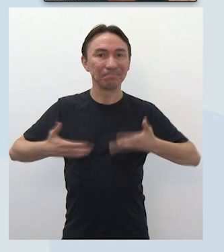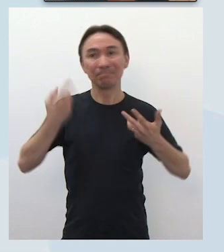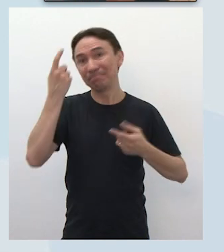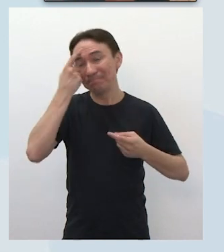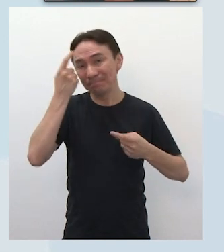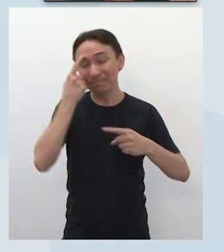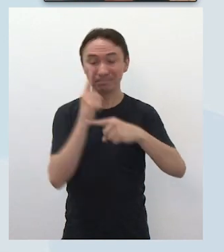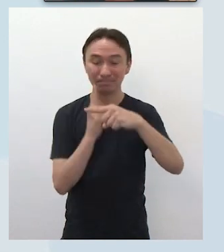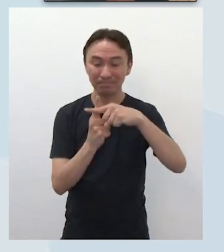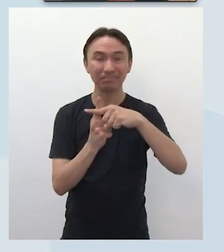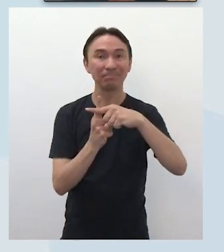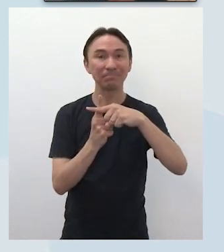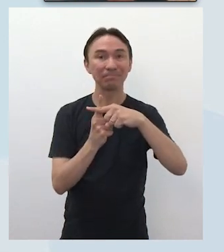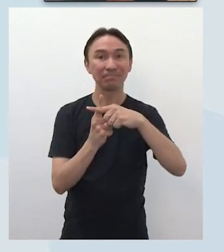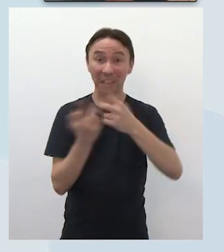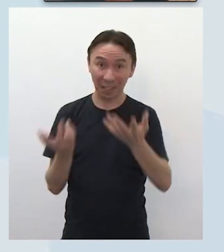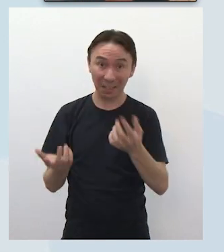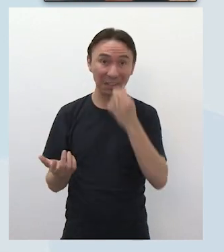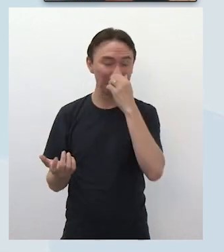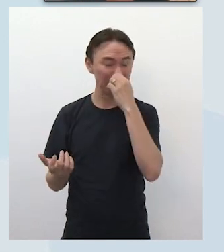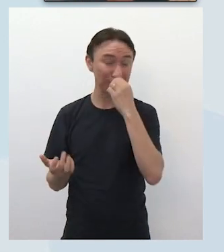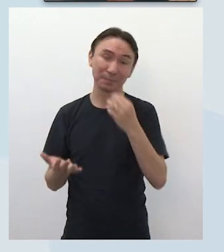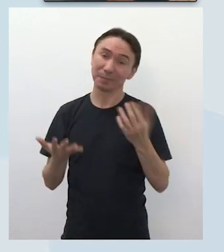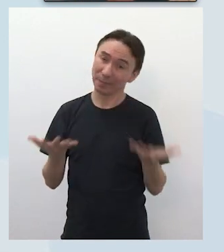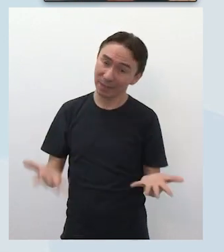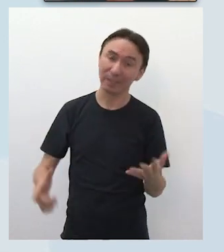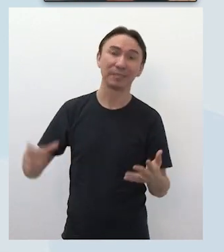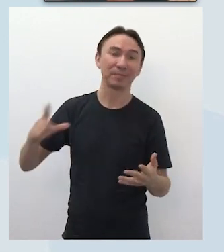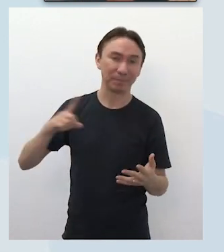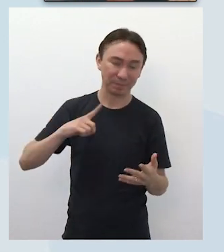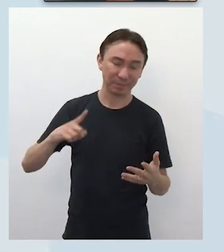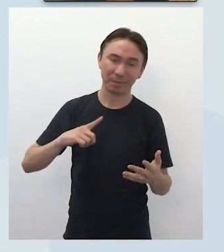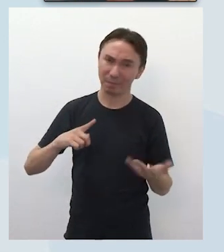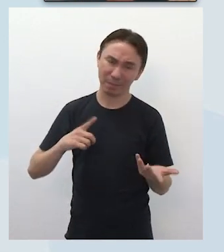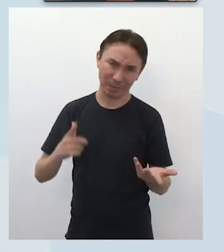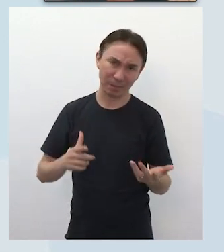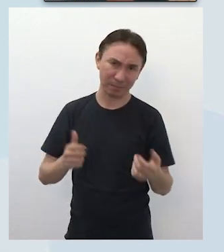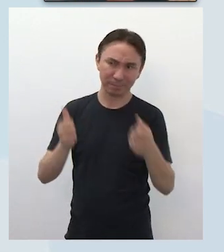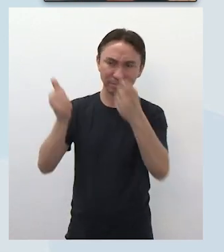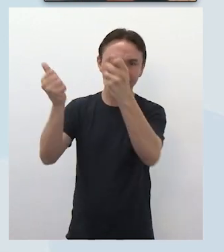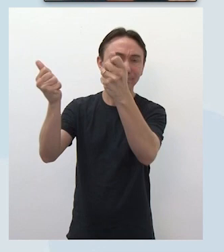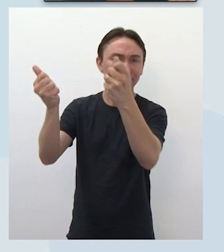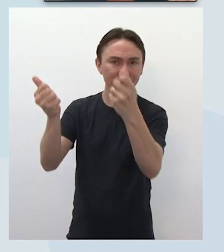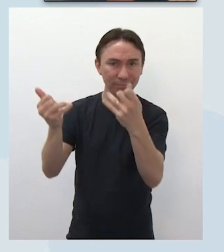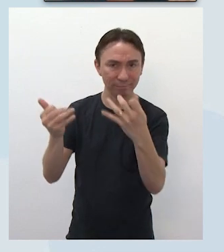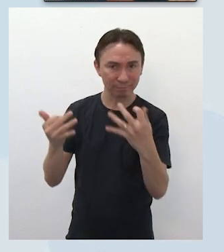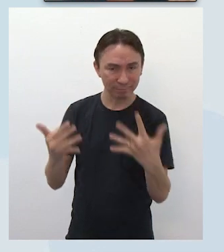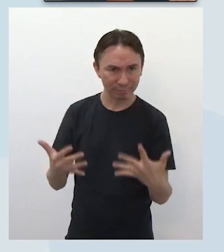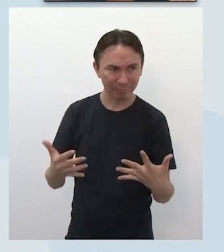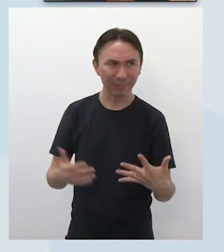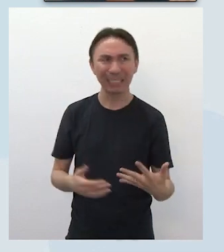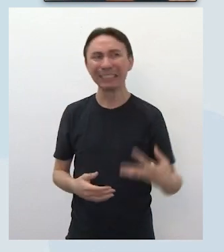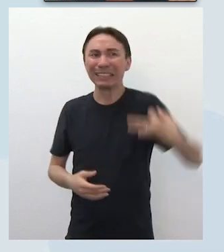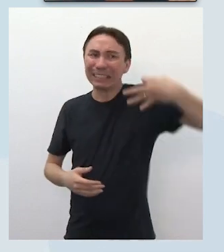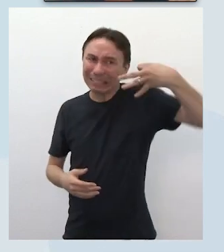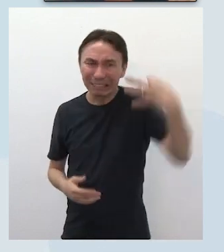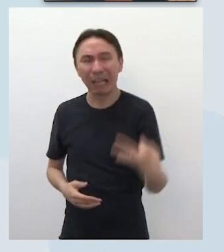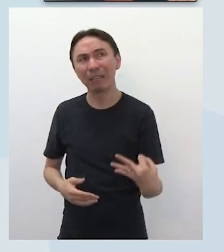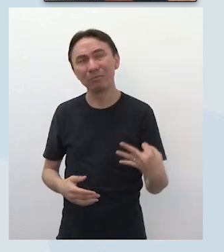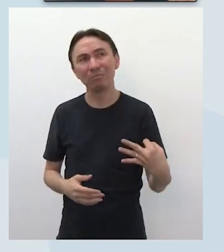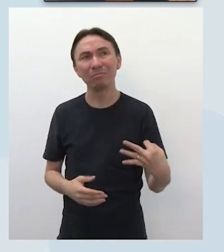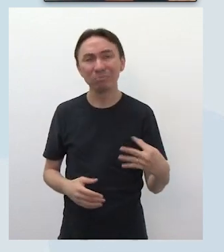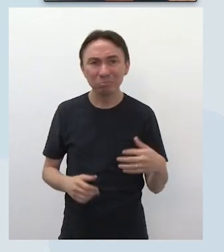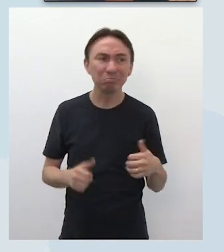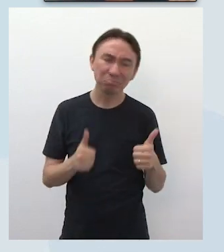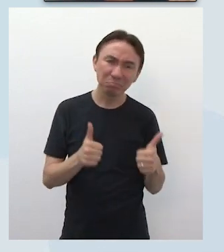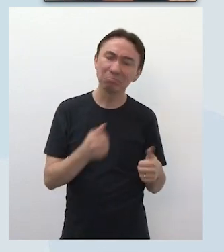duas afirmações que estão, eu não vou dizer assim corretas, mas que elas vão ser necessárias, têm